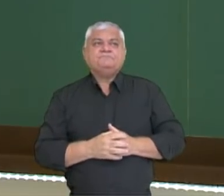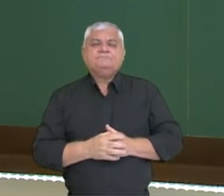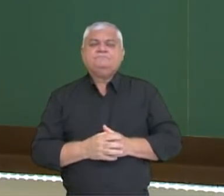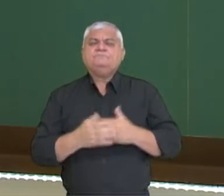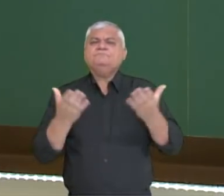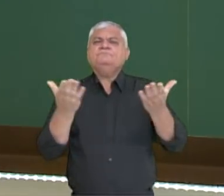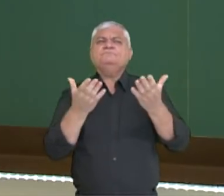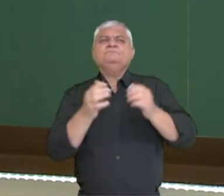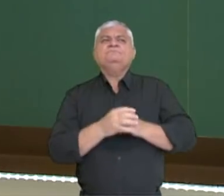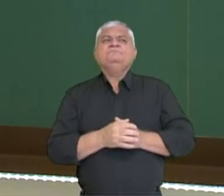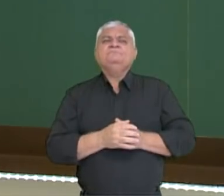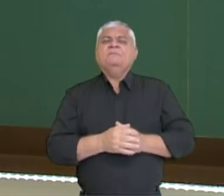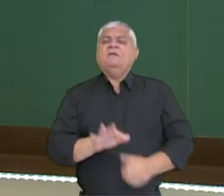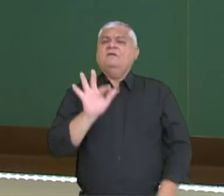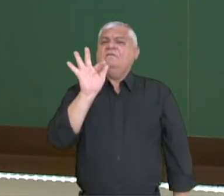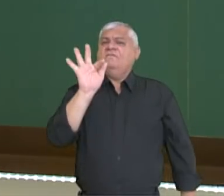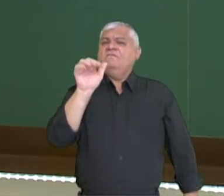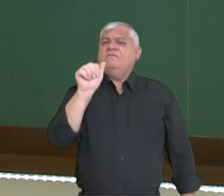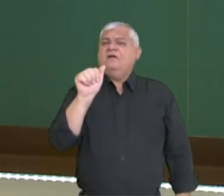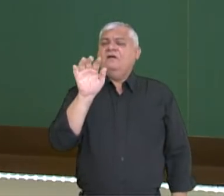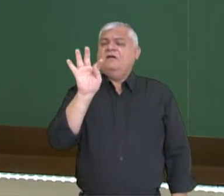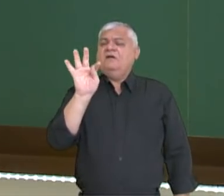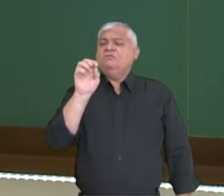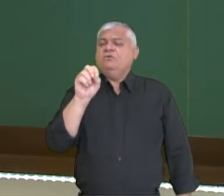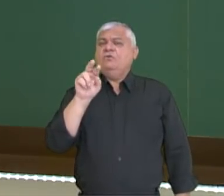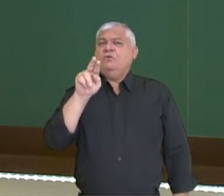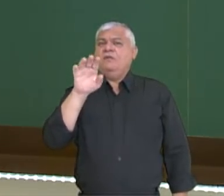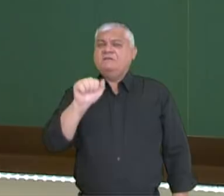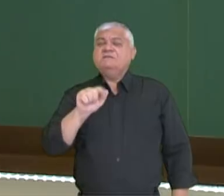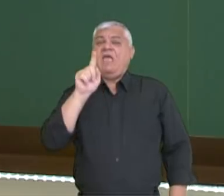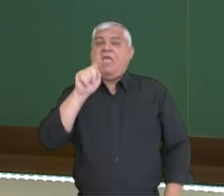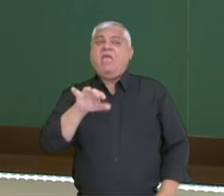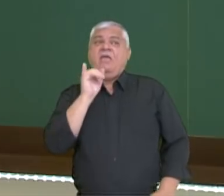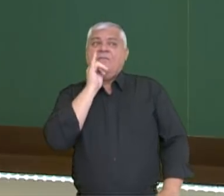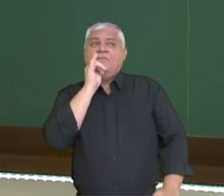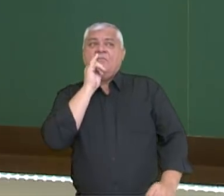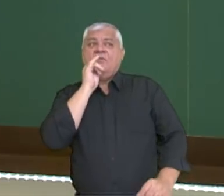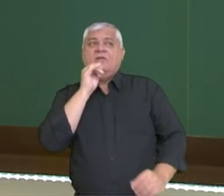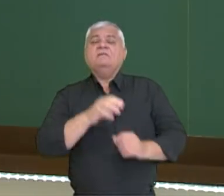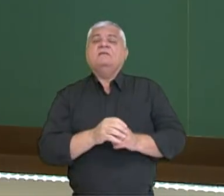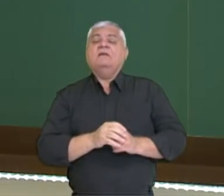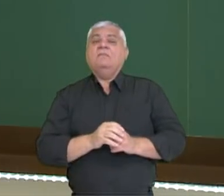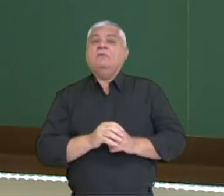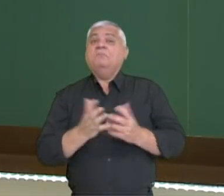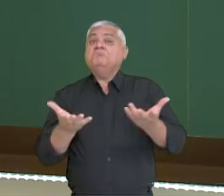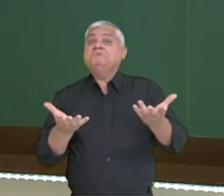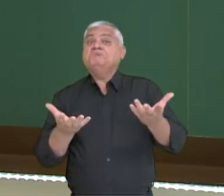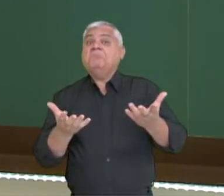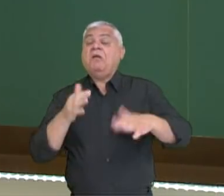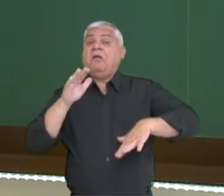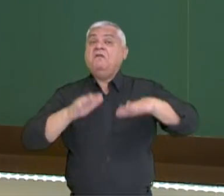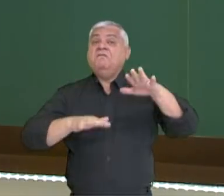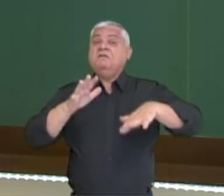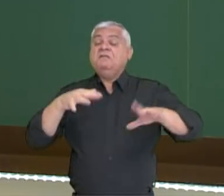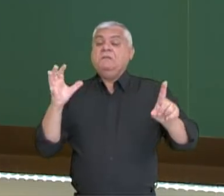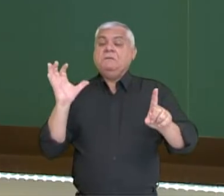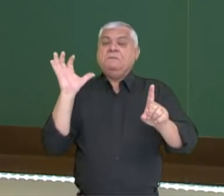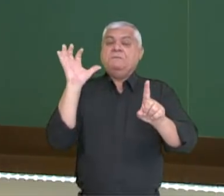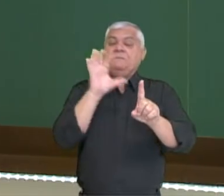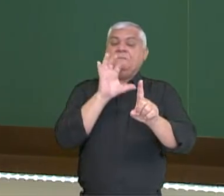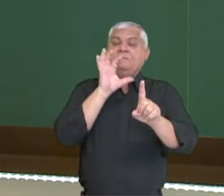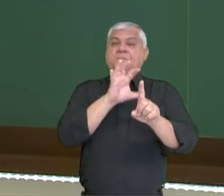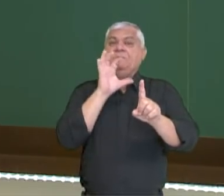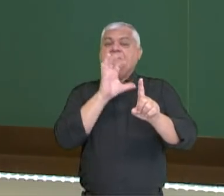vamos ter ali? Os fatores climáticos são condições que determinam ou interferem